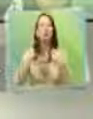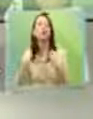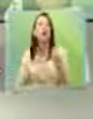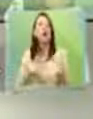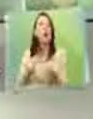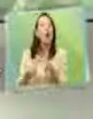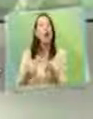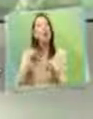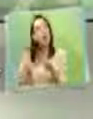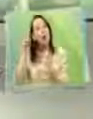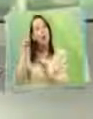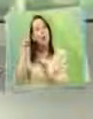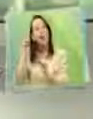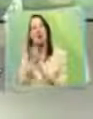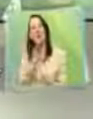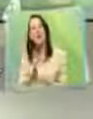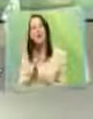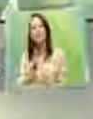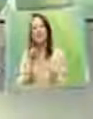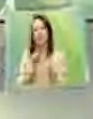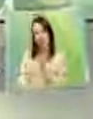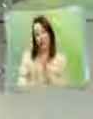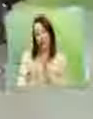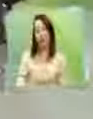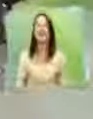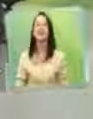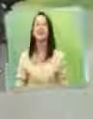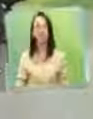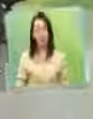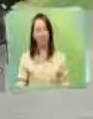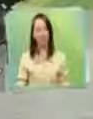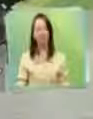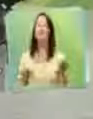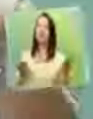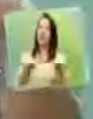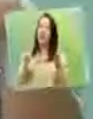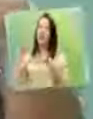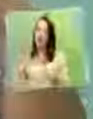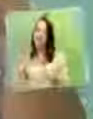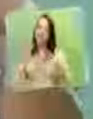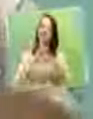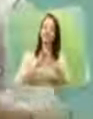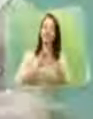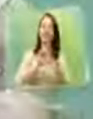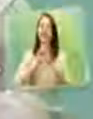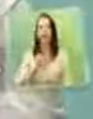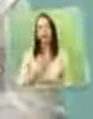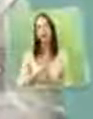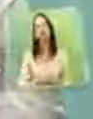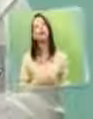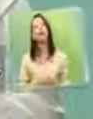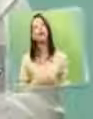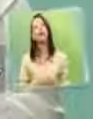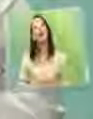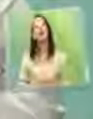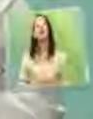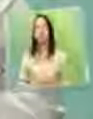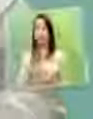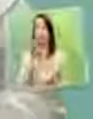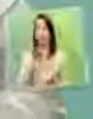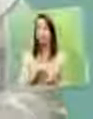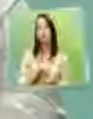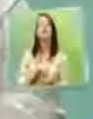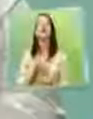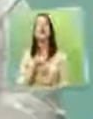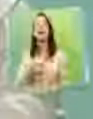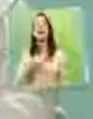à vontade para responder a pergunta que o professor Elvio te fez no primeiro bloco. Eu vou respondendo. Sem problemas. Em primeiro